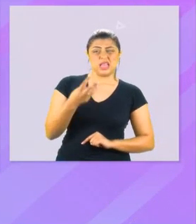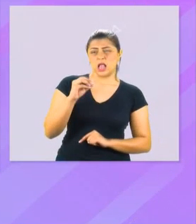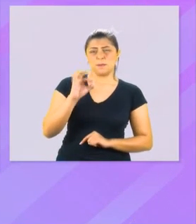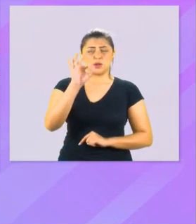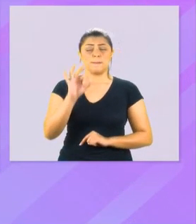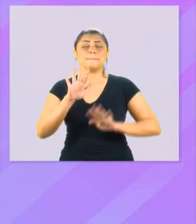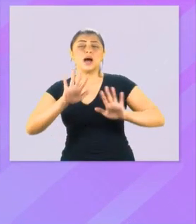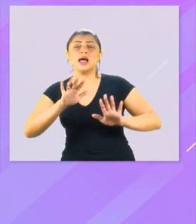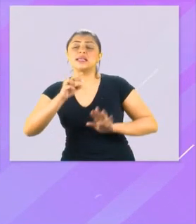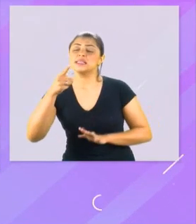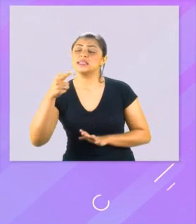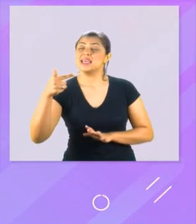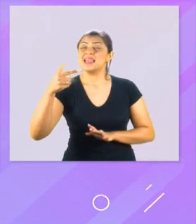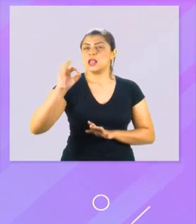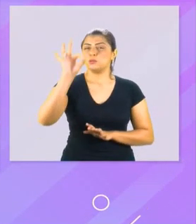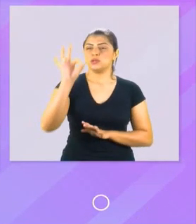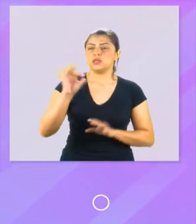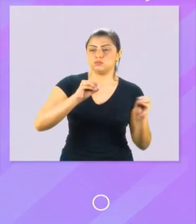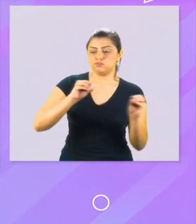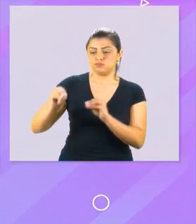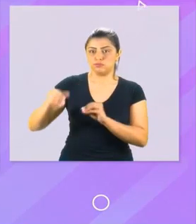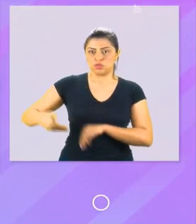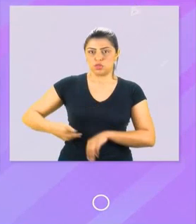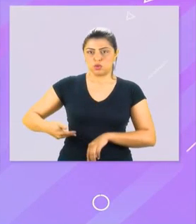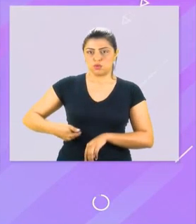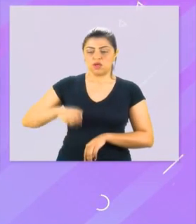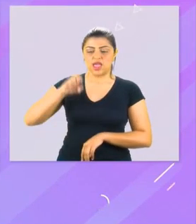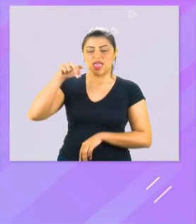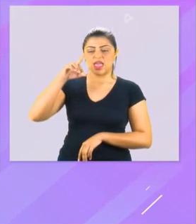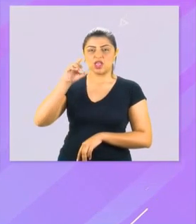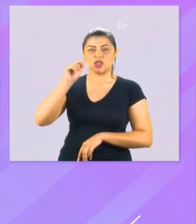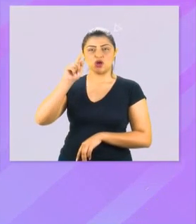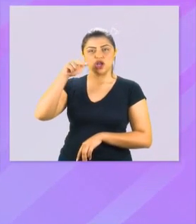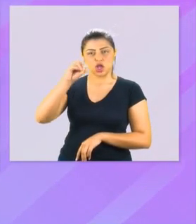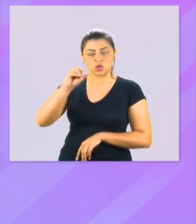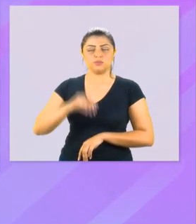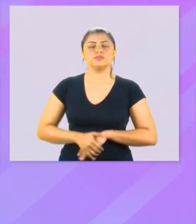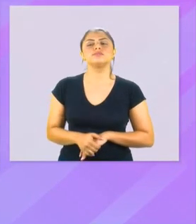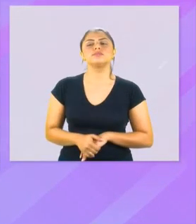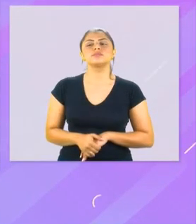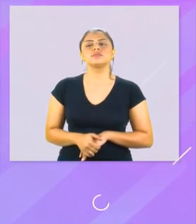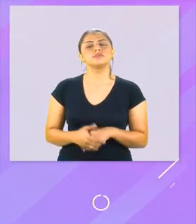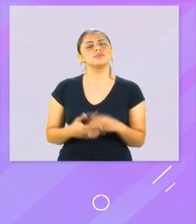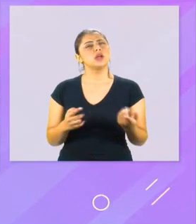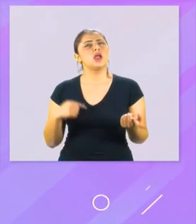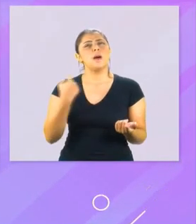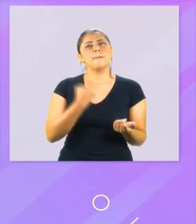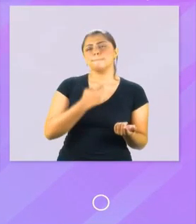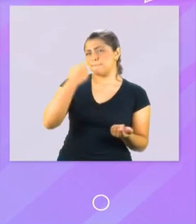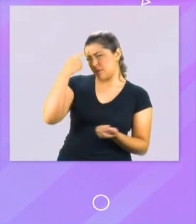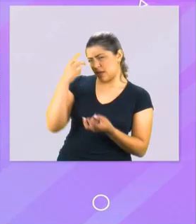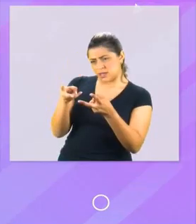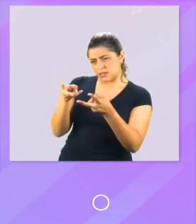exógeno. 70% do colesterol é proveniente, então, do colesterol endógeno. Já aí,